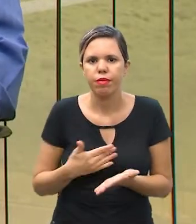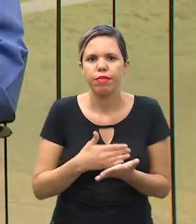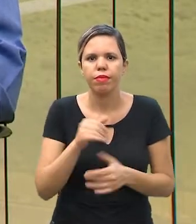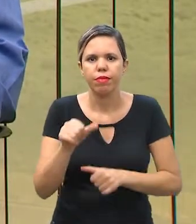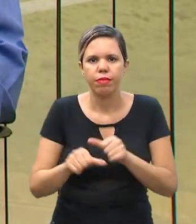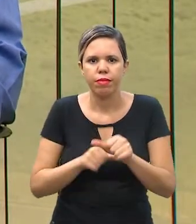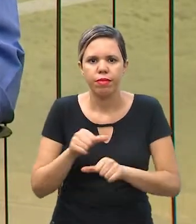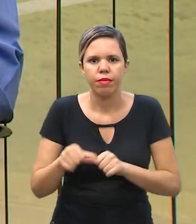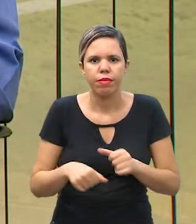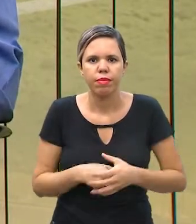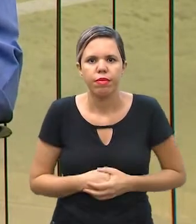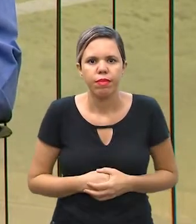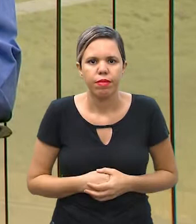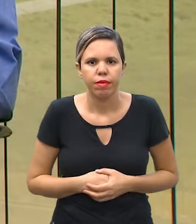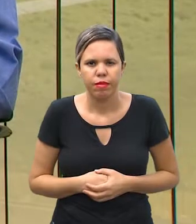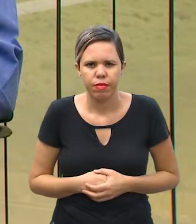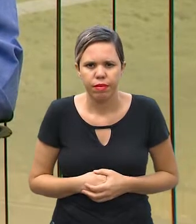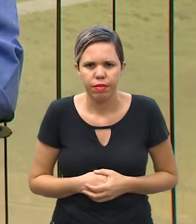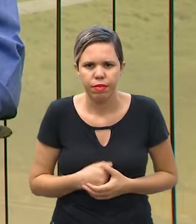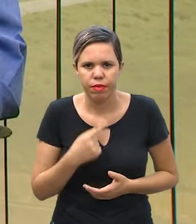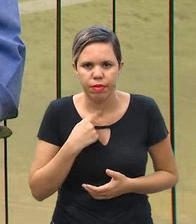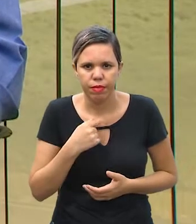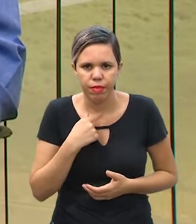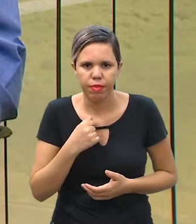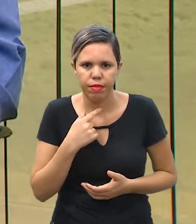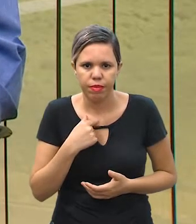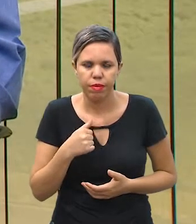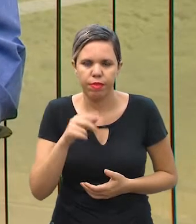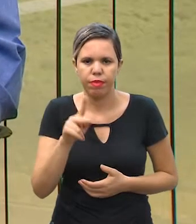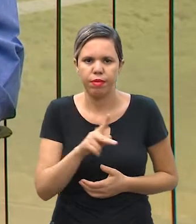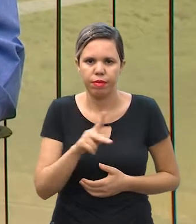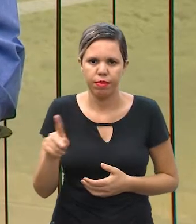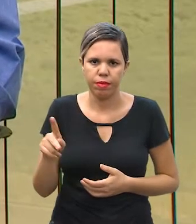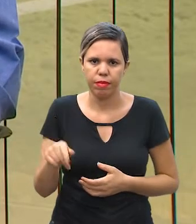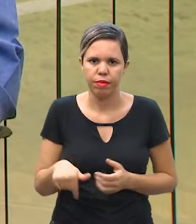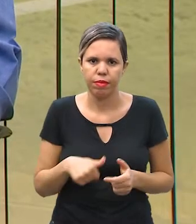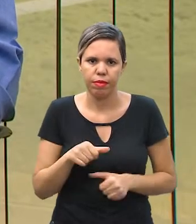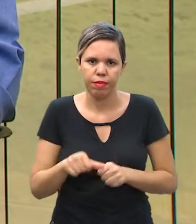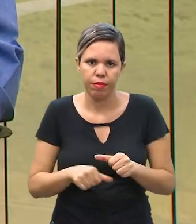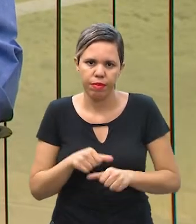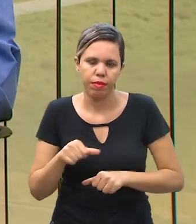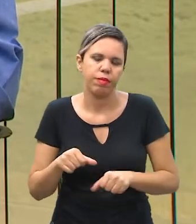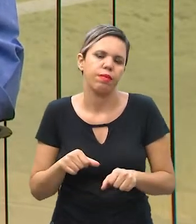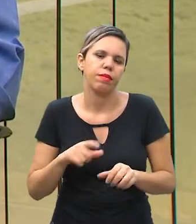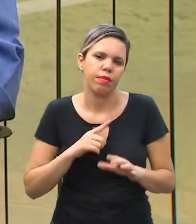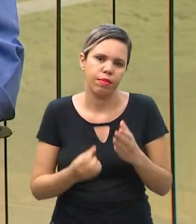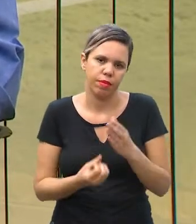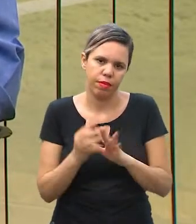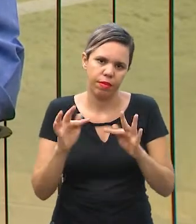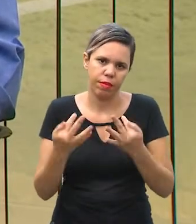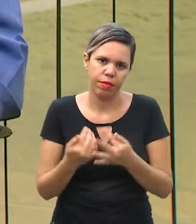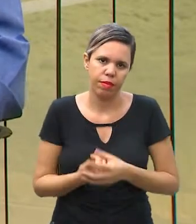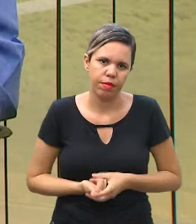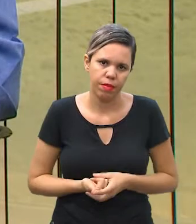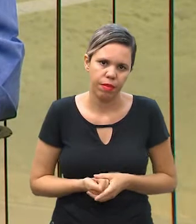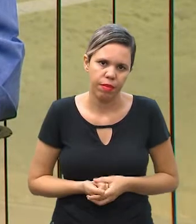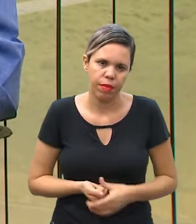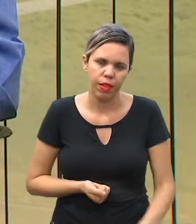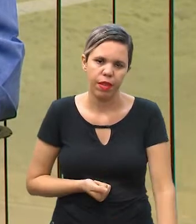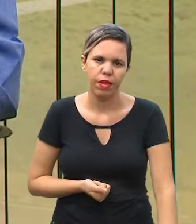começa a mudar um pouco, né, o desejo de ser padre para formar uma família e tal.